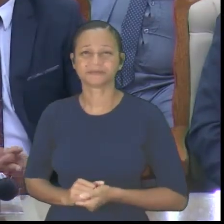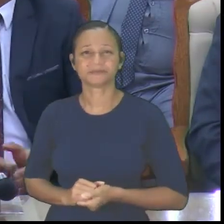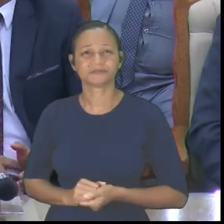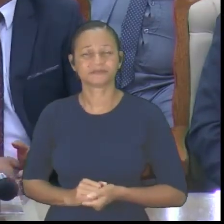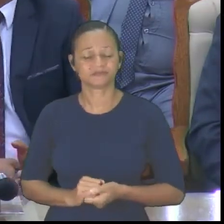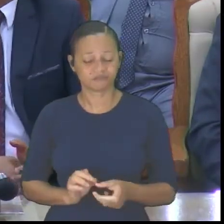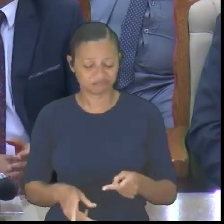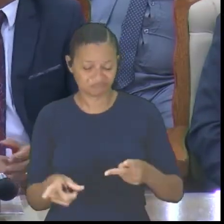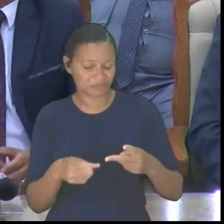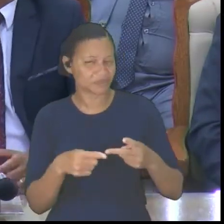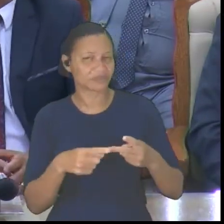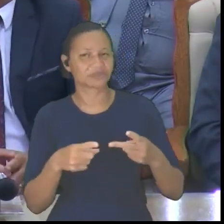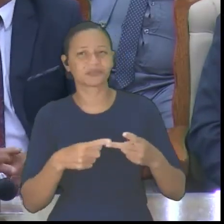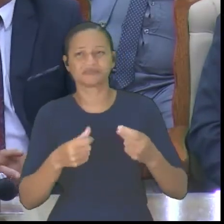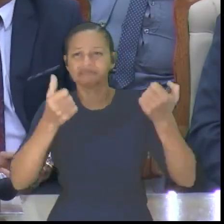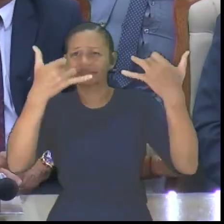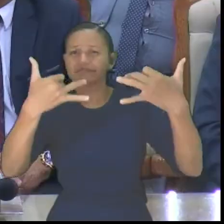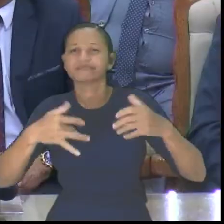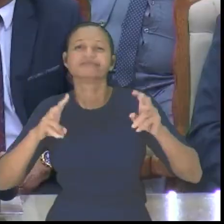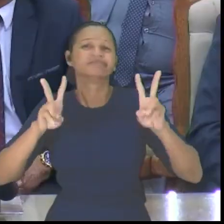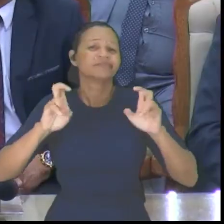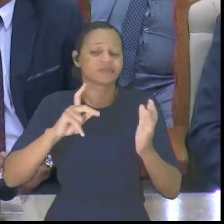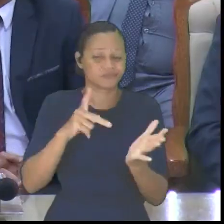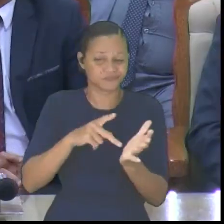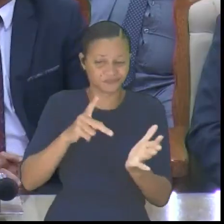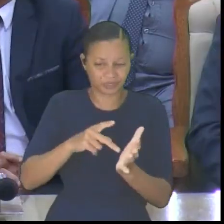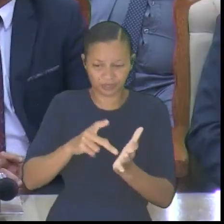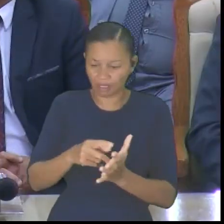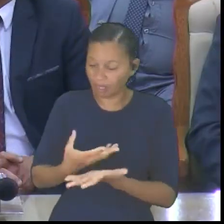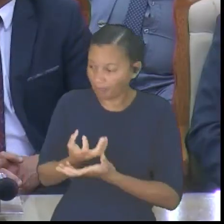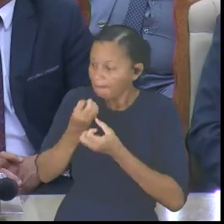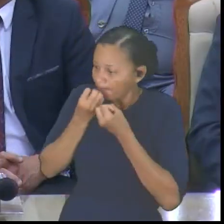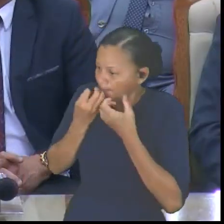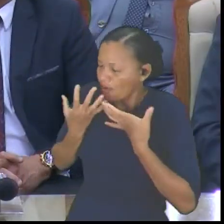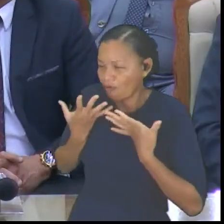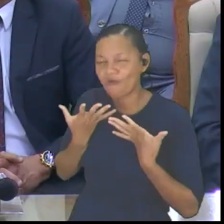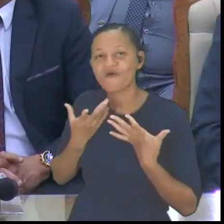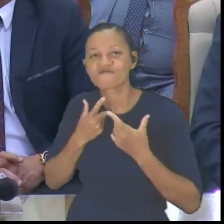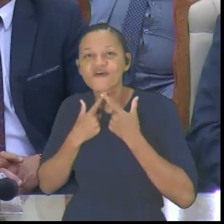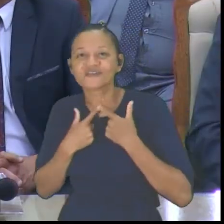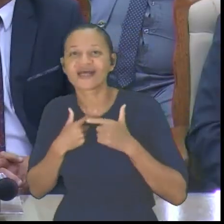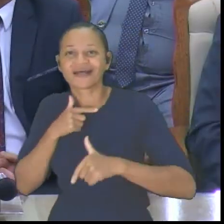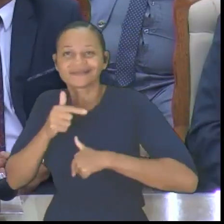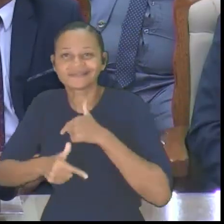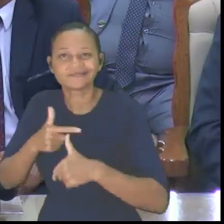Segunda verdade, de muita boa vontade.